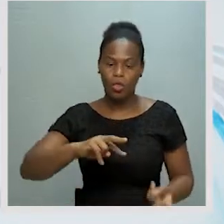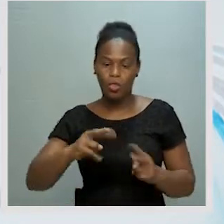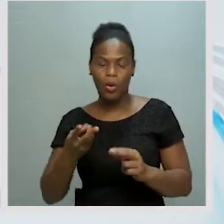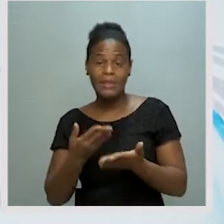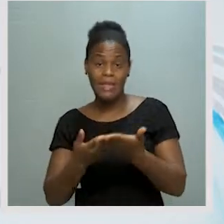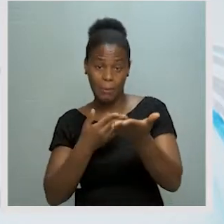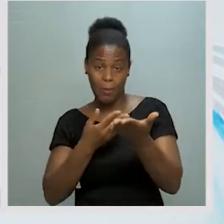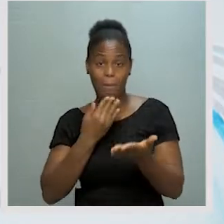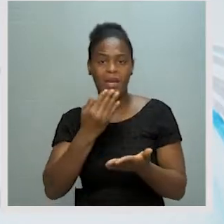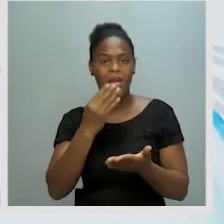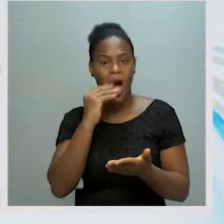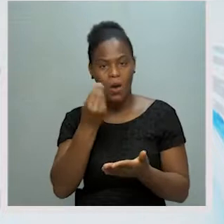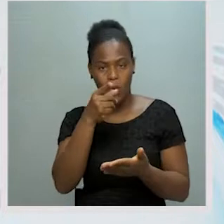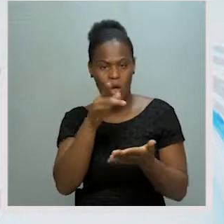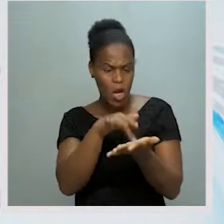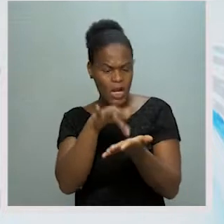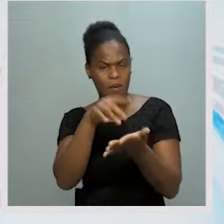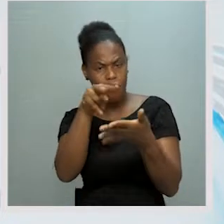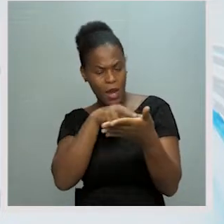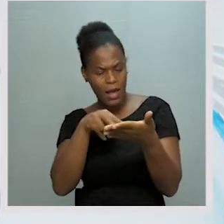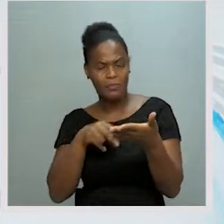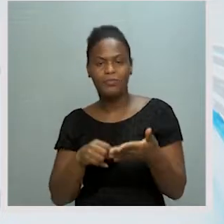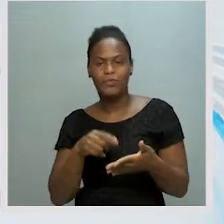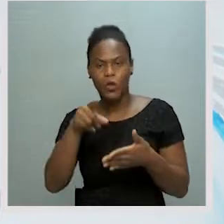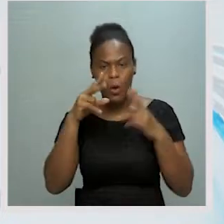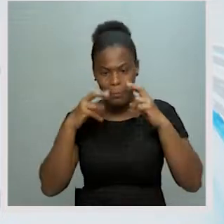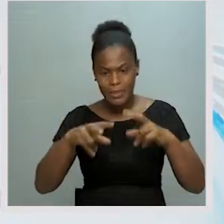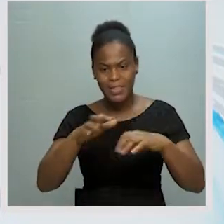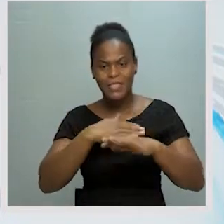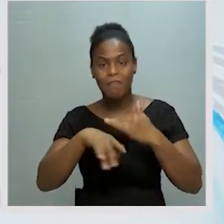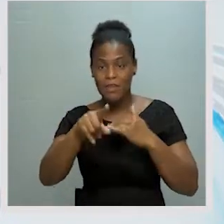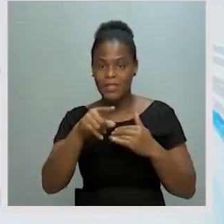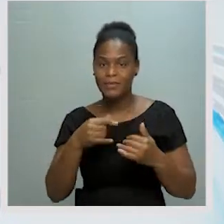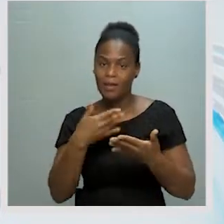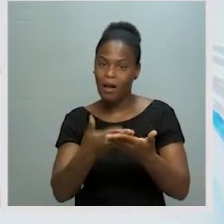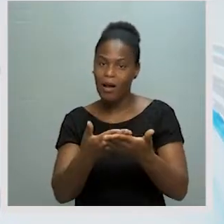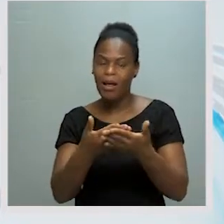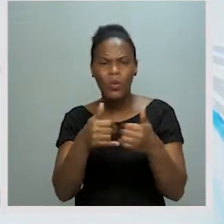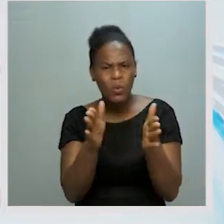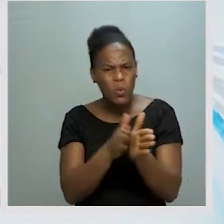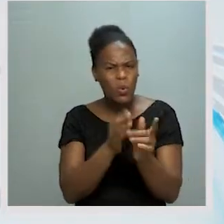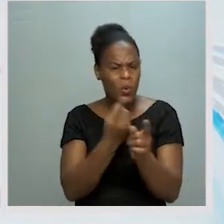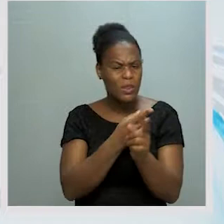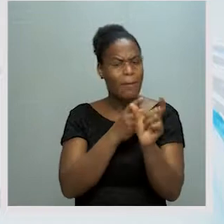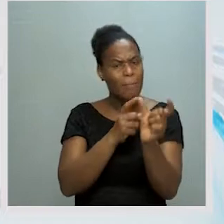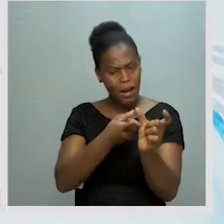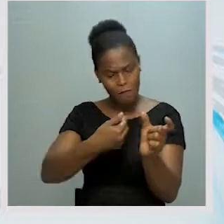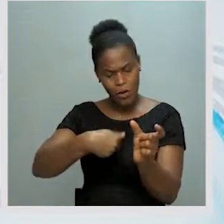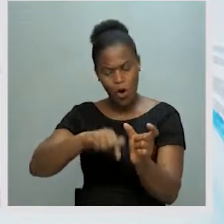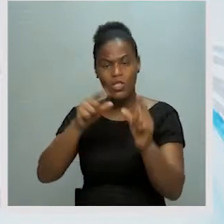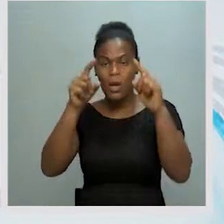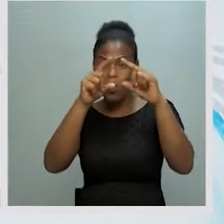uma obra, ao fazer uma pesquisa, trocamos tudo isso por miúdos, por nossas palavras. Fazemos